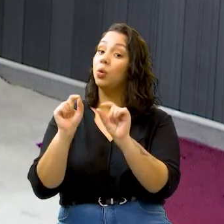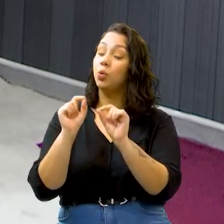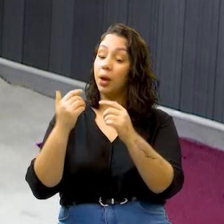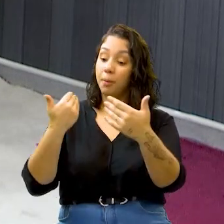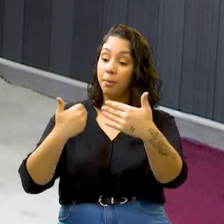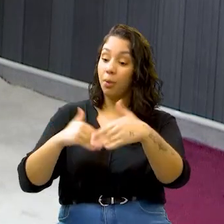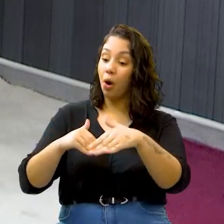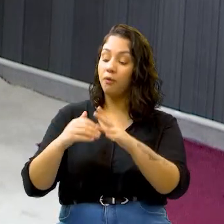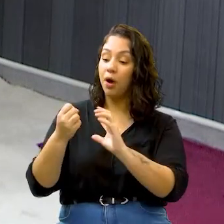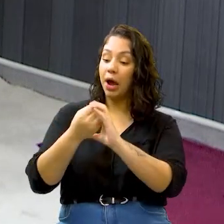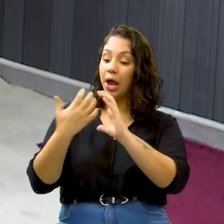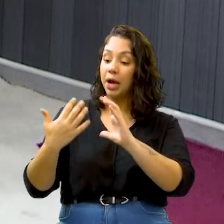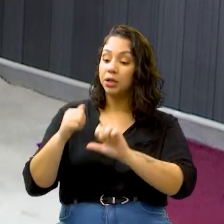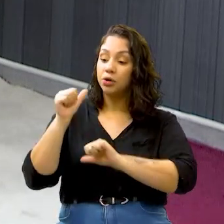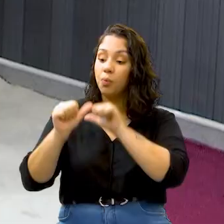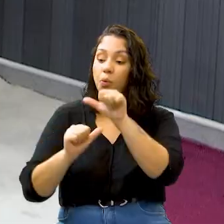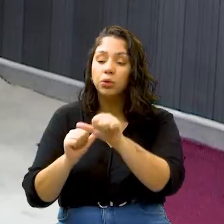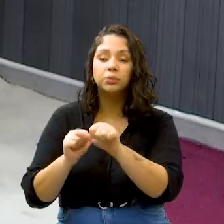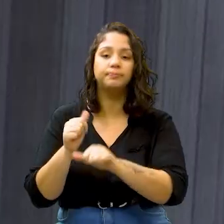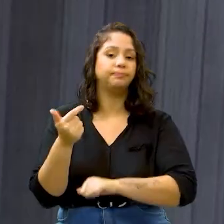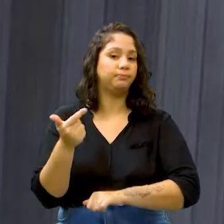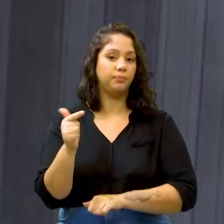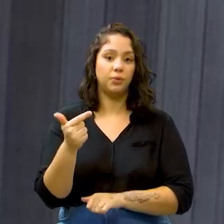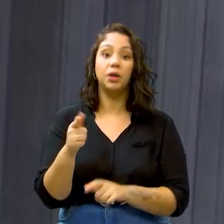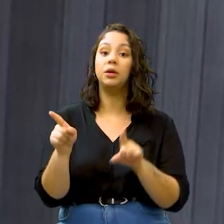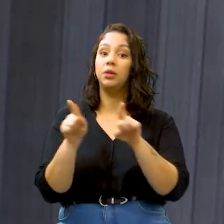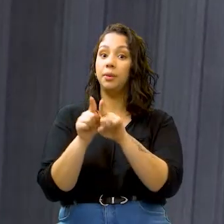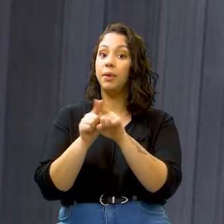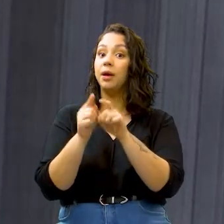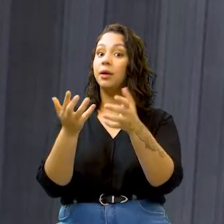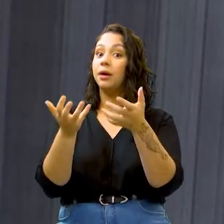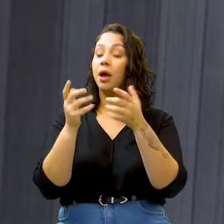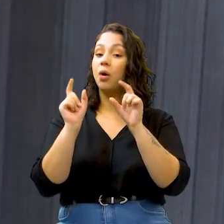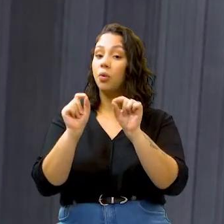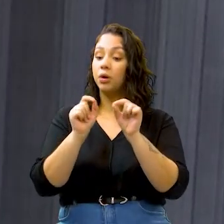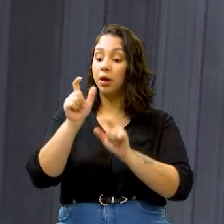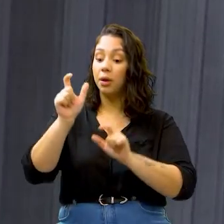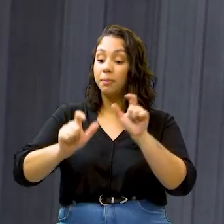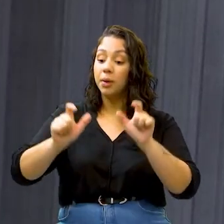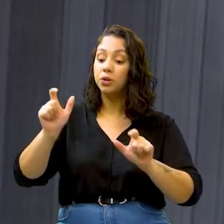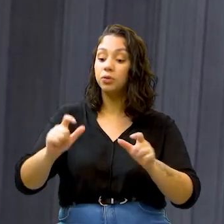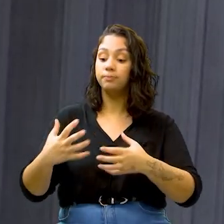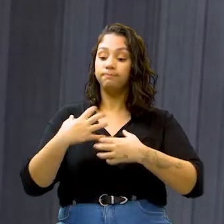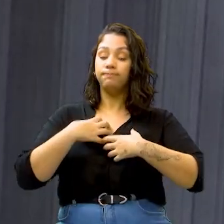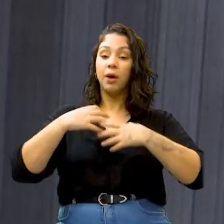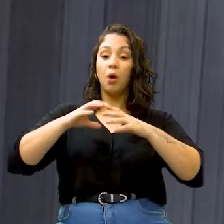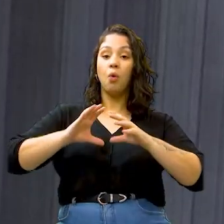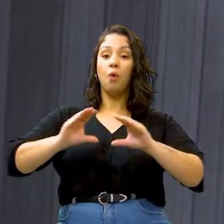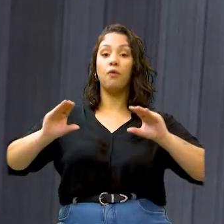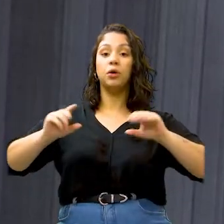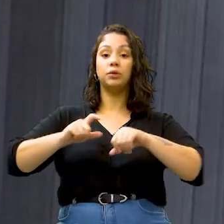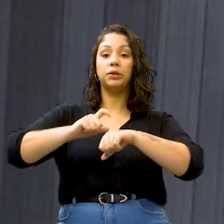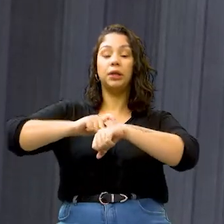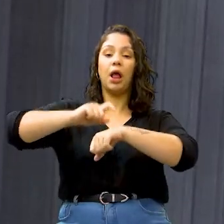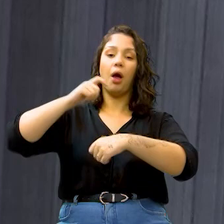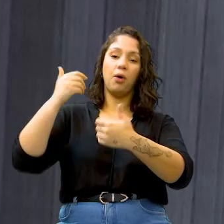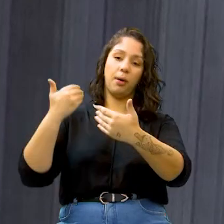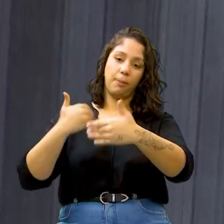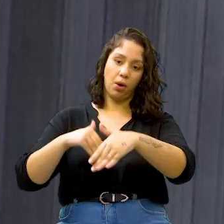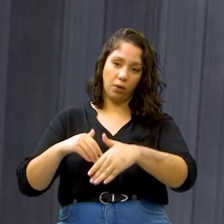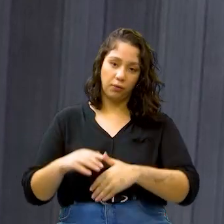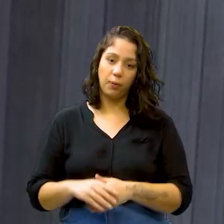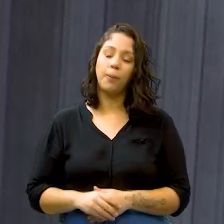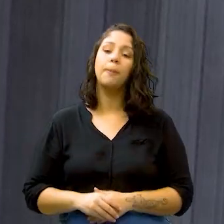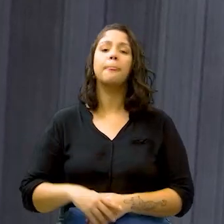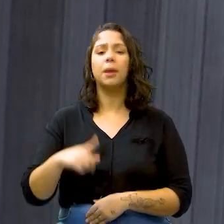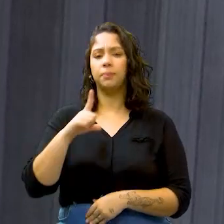primeiro porque acho que é a prova não muda as suas características e nós estamos querendo fazer com que os candidatos se sintam mais confortáveis ao